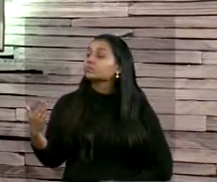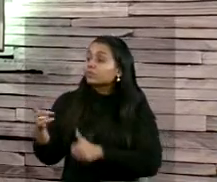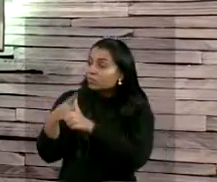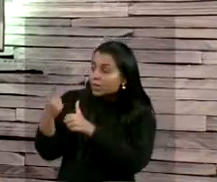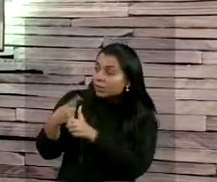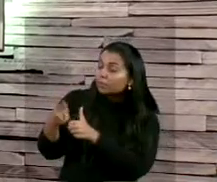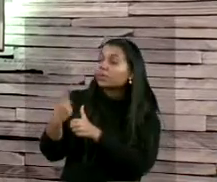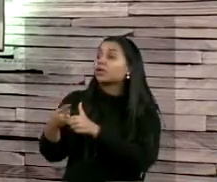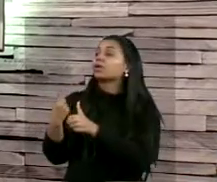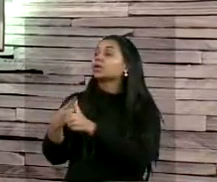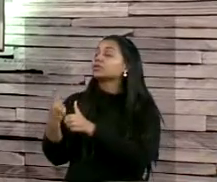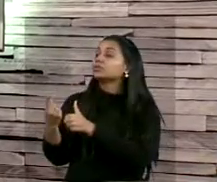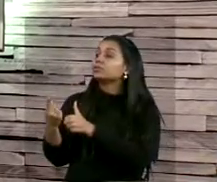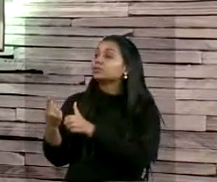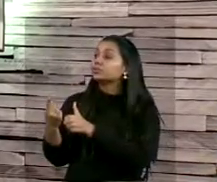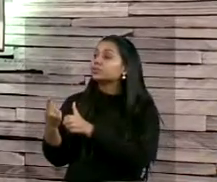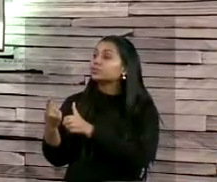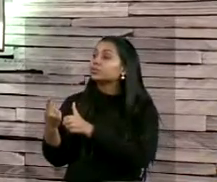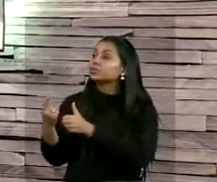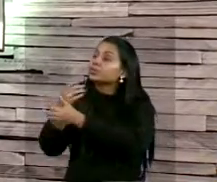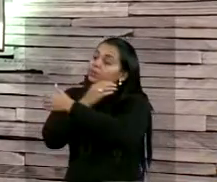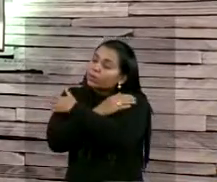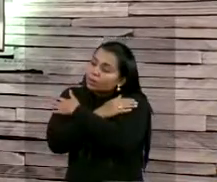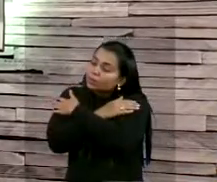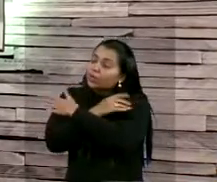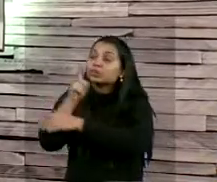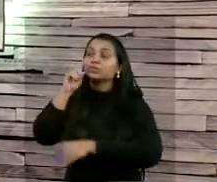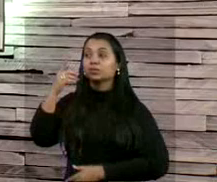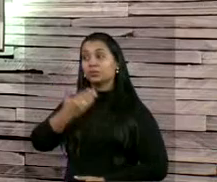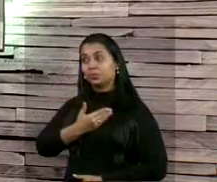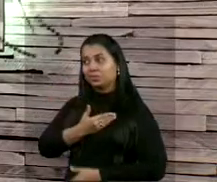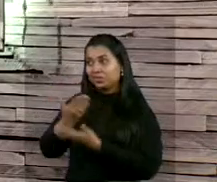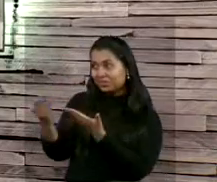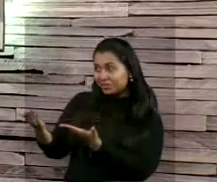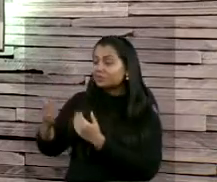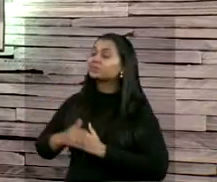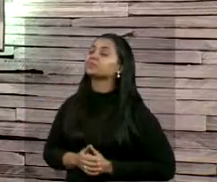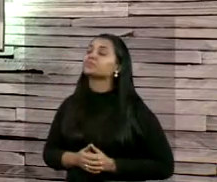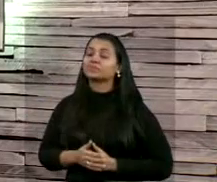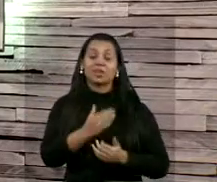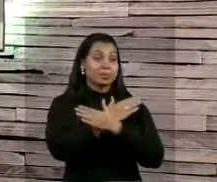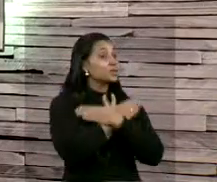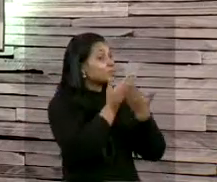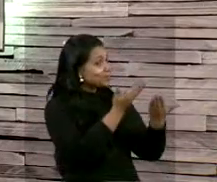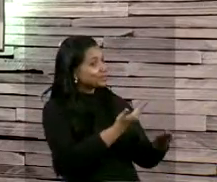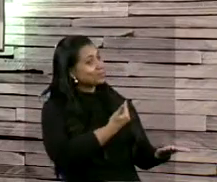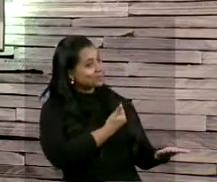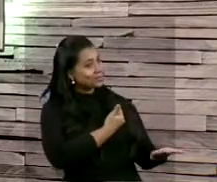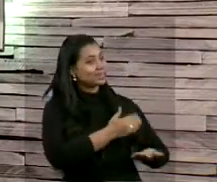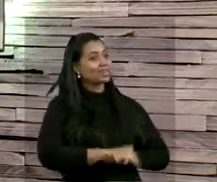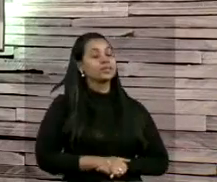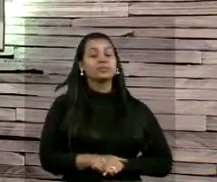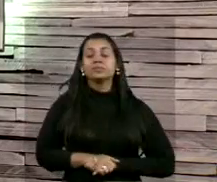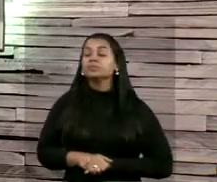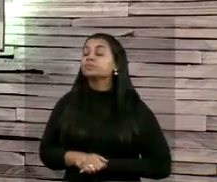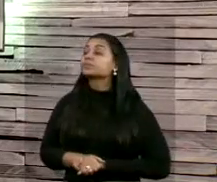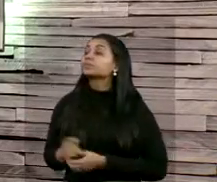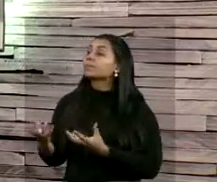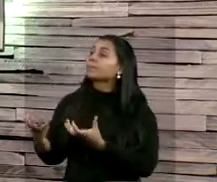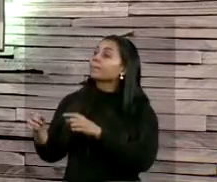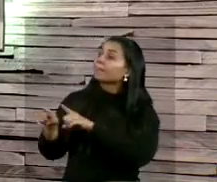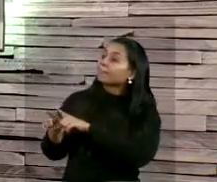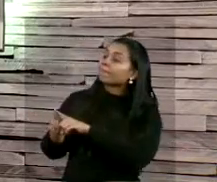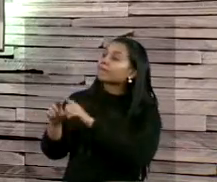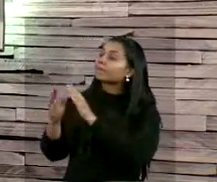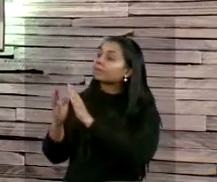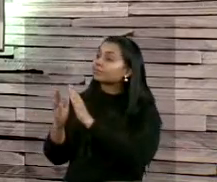Primeiramente, eu queria te dar um abraço do Dia do Amigo. Um abraço para você, minha amiga. E queria rezar pelos